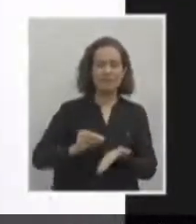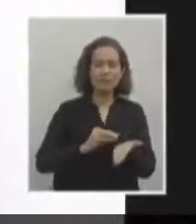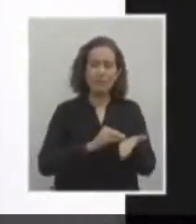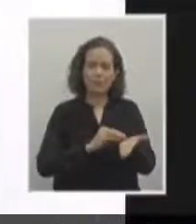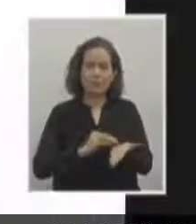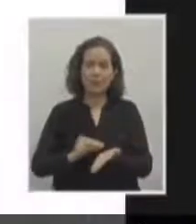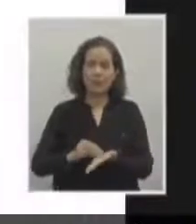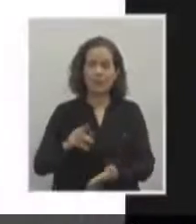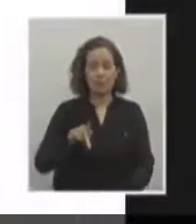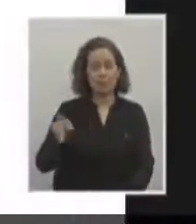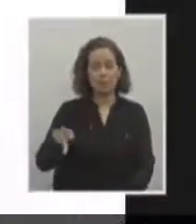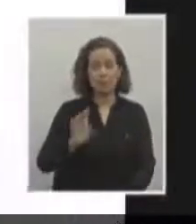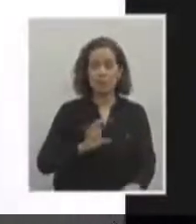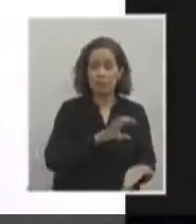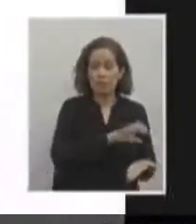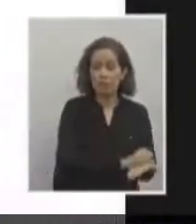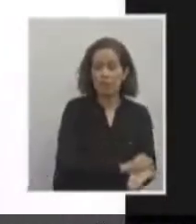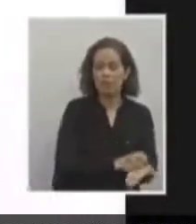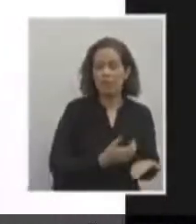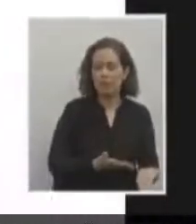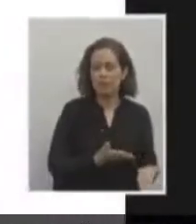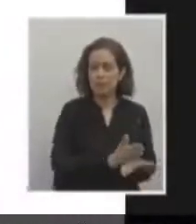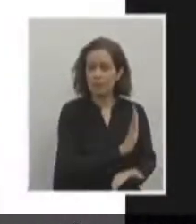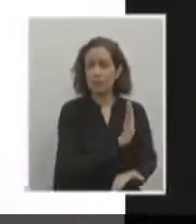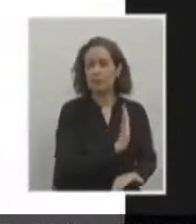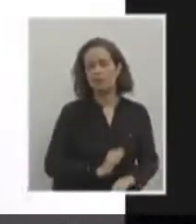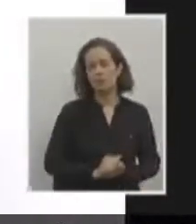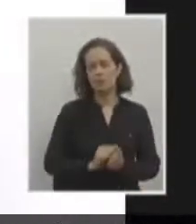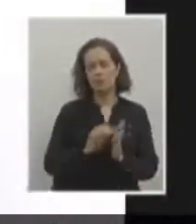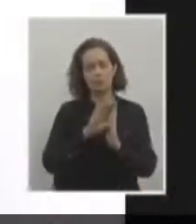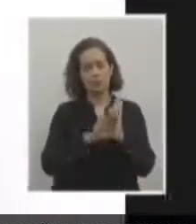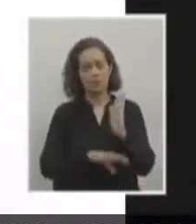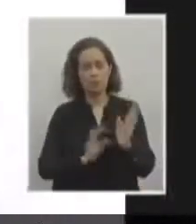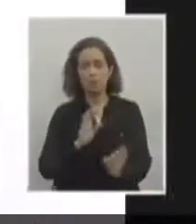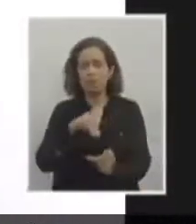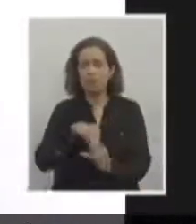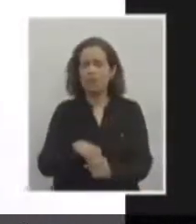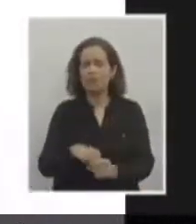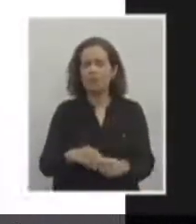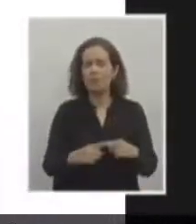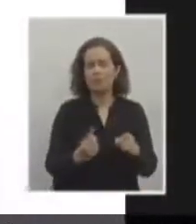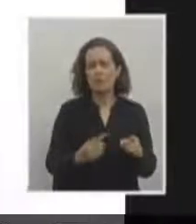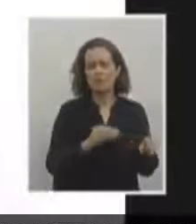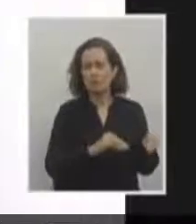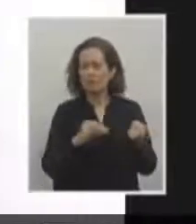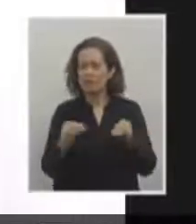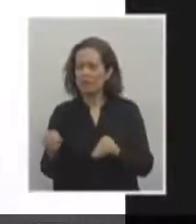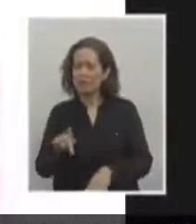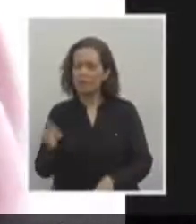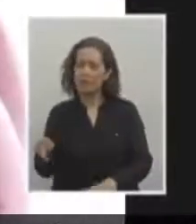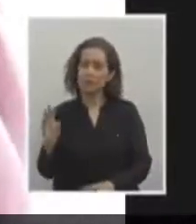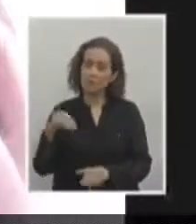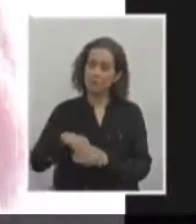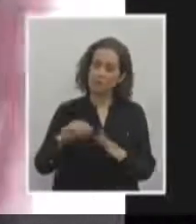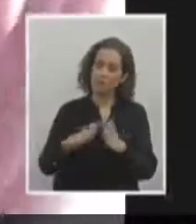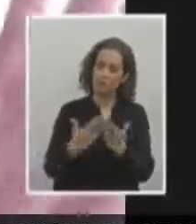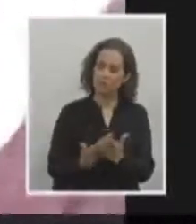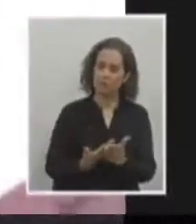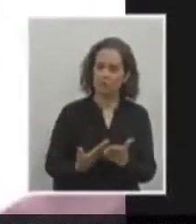professores efetivos, dos componentes curriculares, atuando como professor de apoio. Então, não é que a gente está